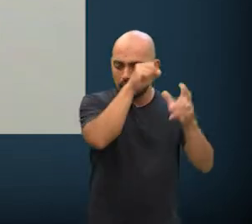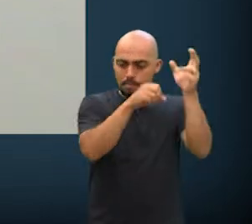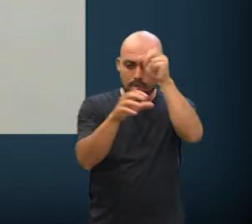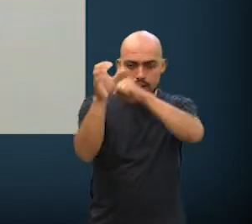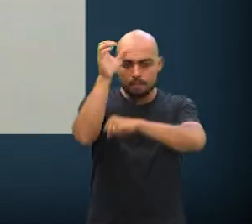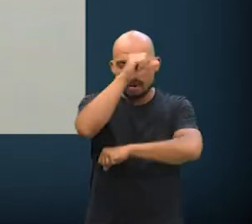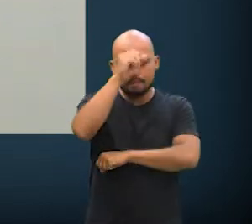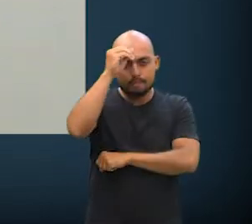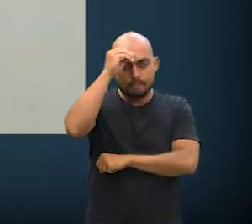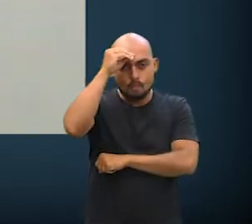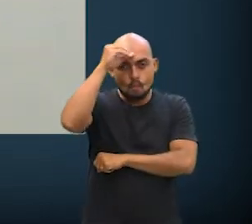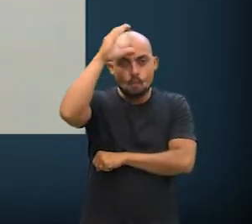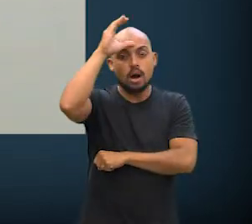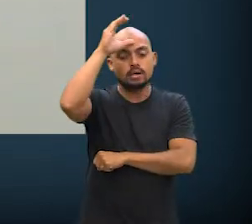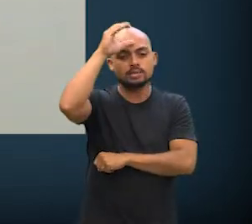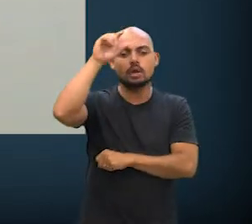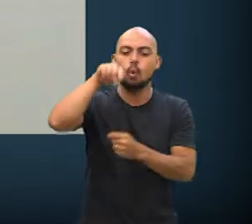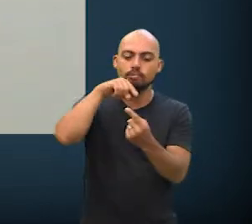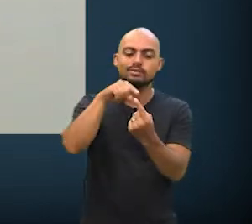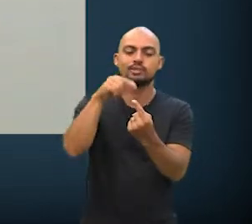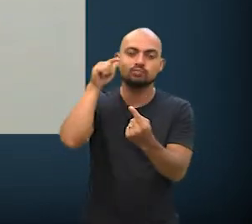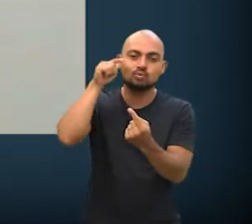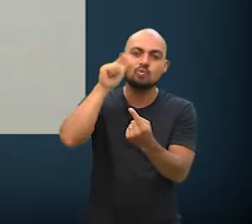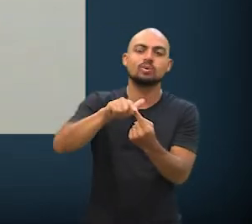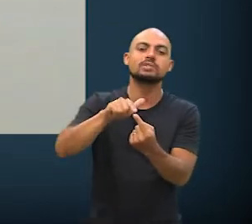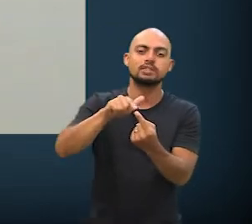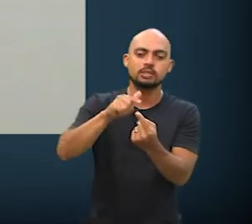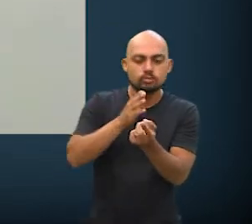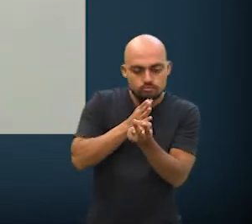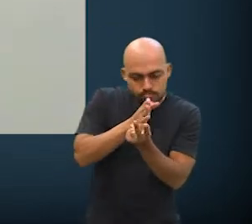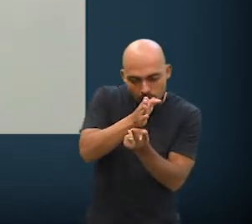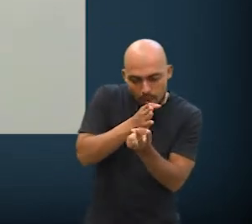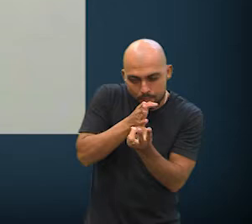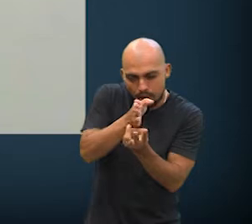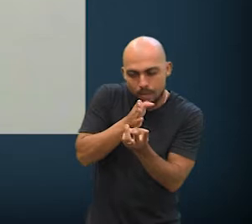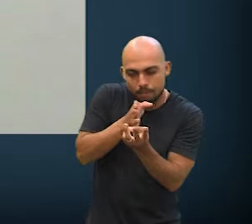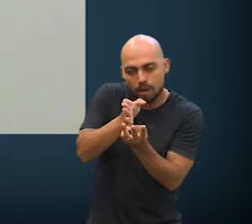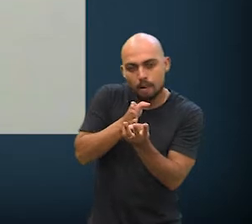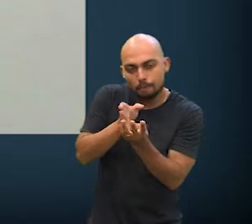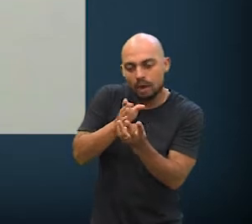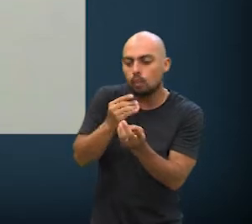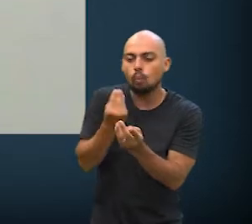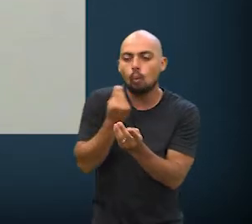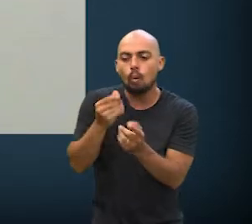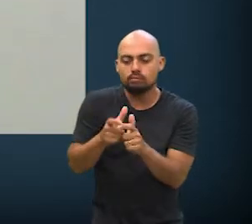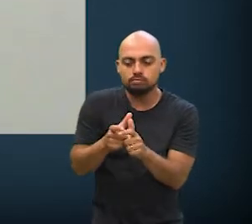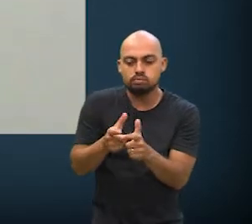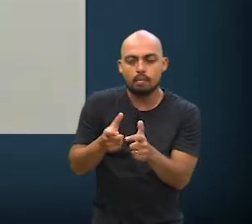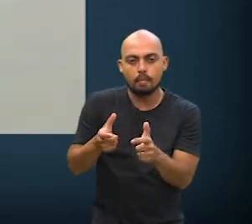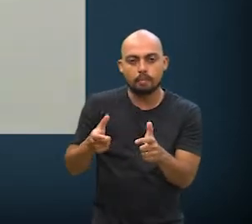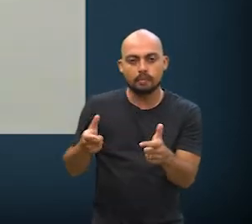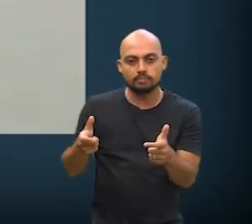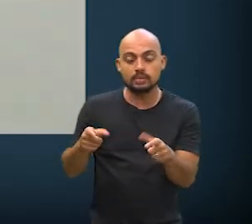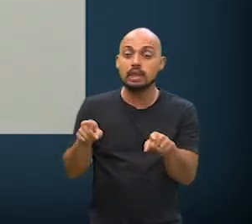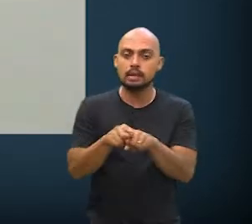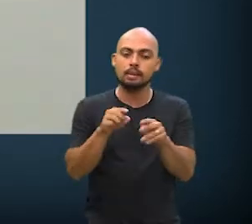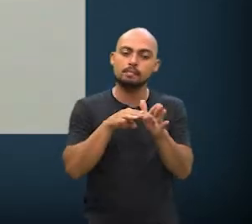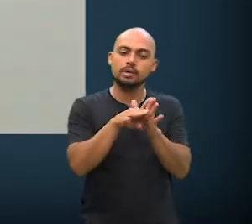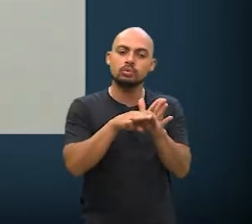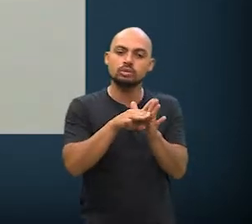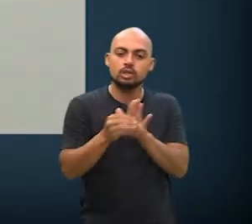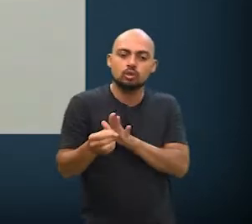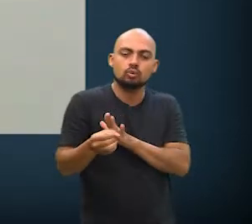gente conseguiu realmente definir metas, definir métricas e objetivos de crescimento, trazer metodologias para dentro do